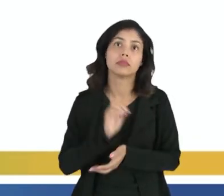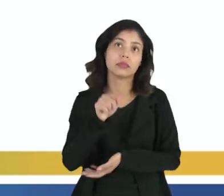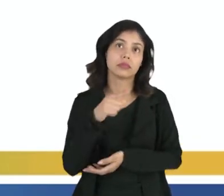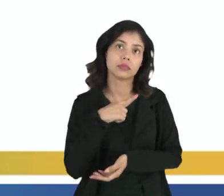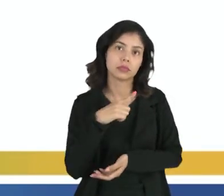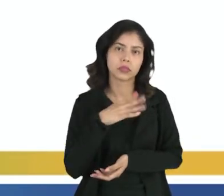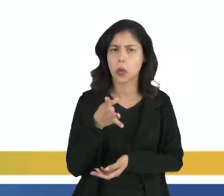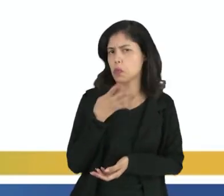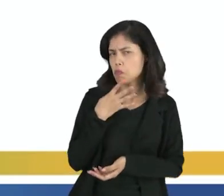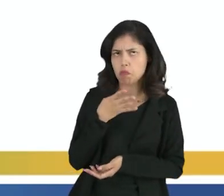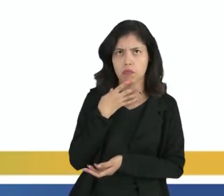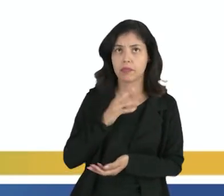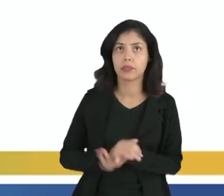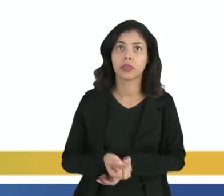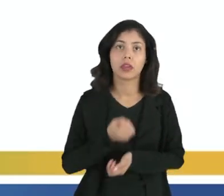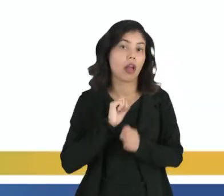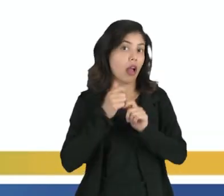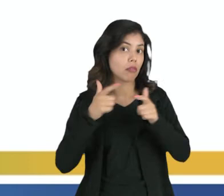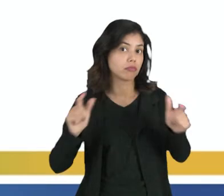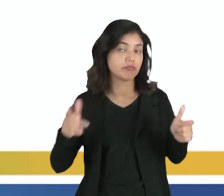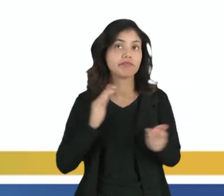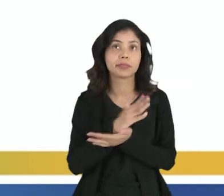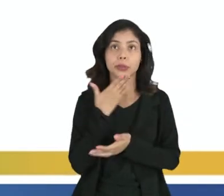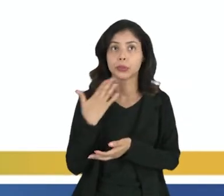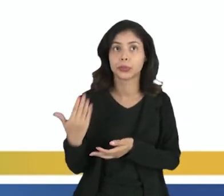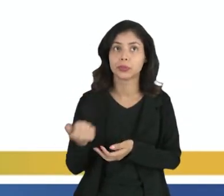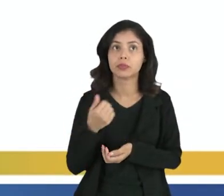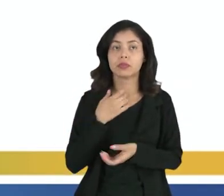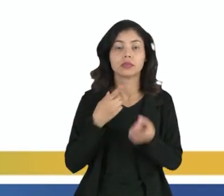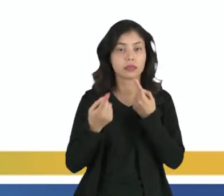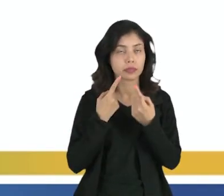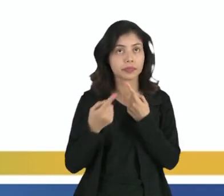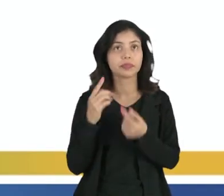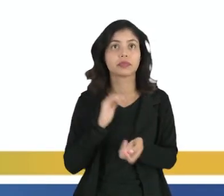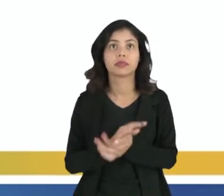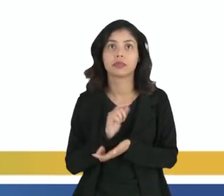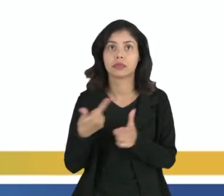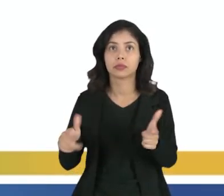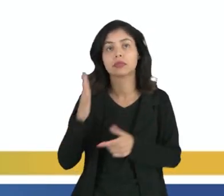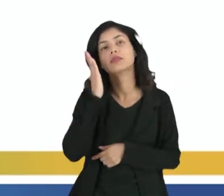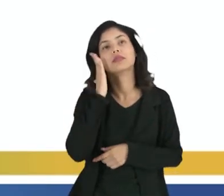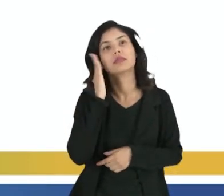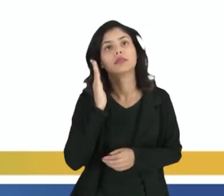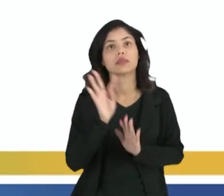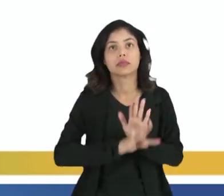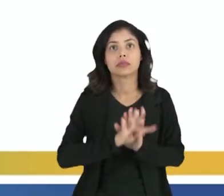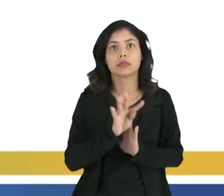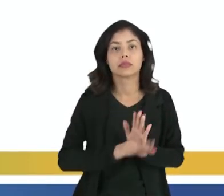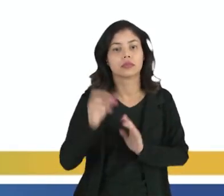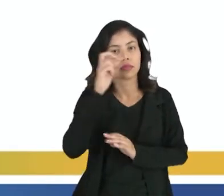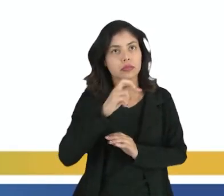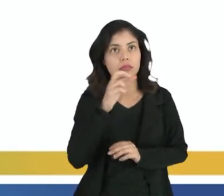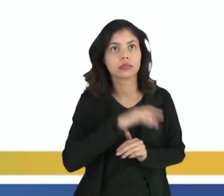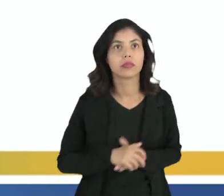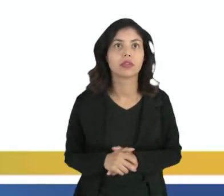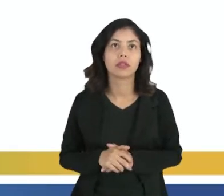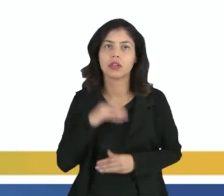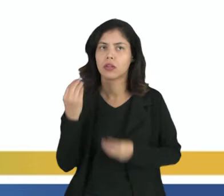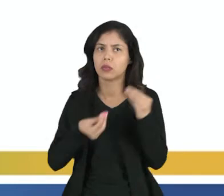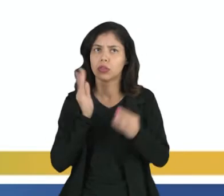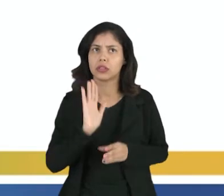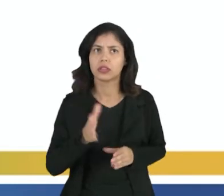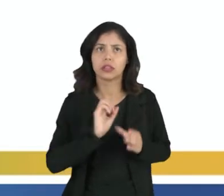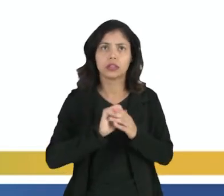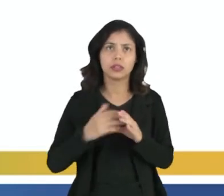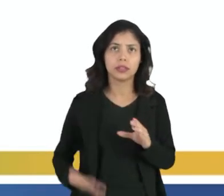você desconhece ajuda a ampliar seu vocabulário e aumenta o seu entendimento sobre o texto analisado. Como